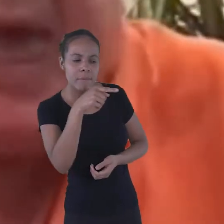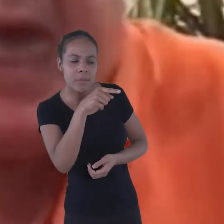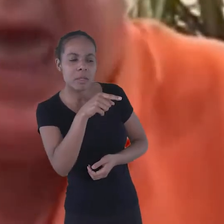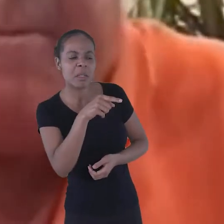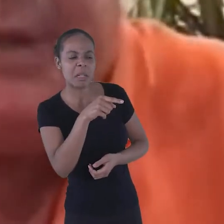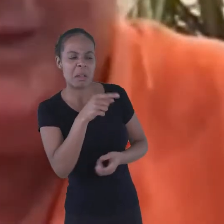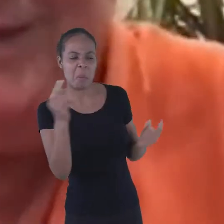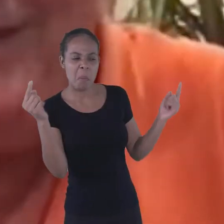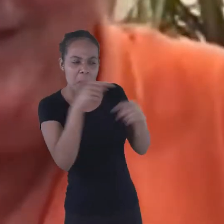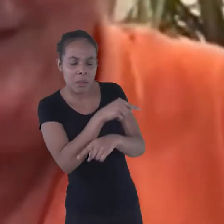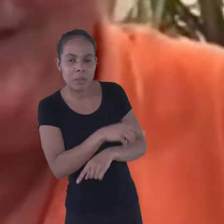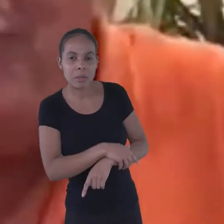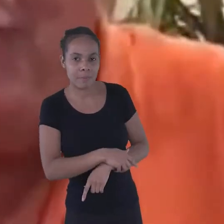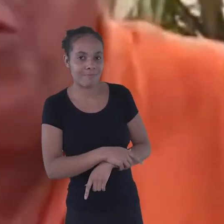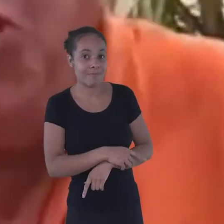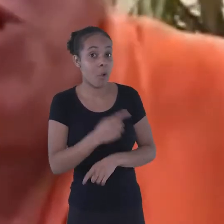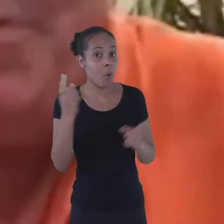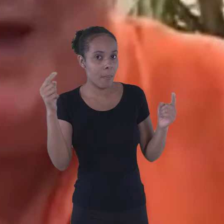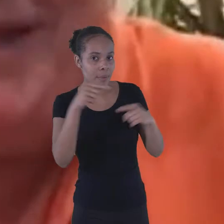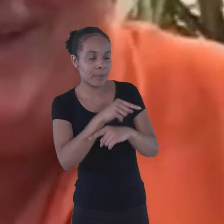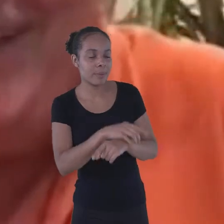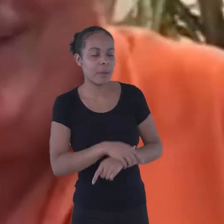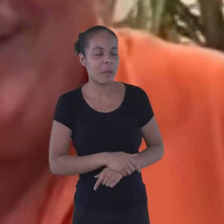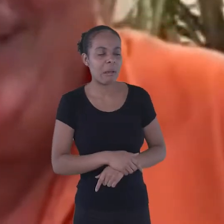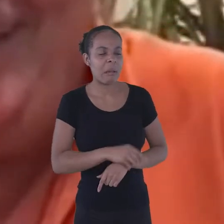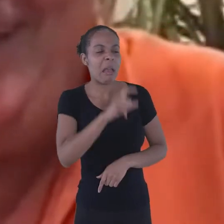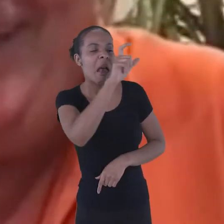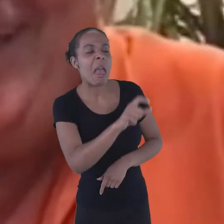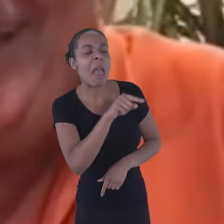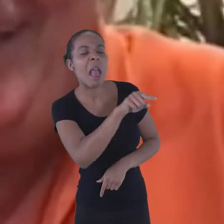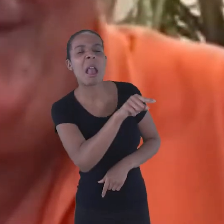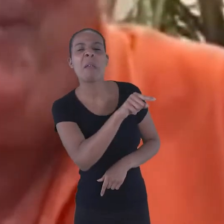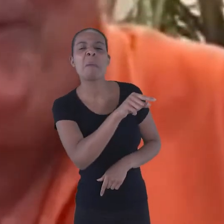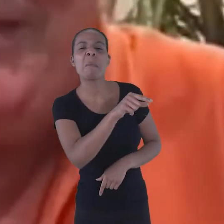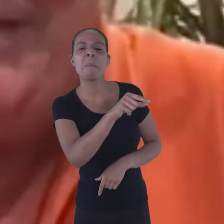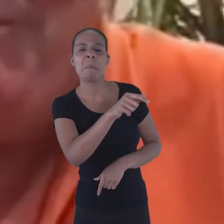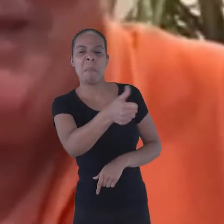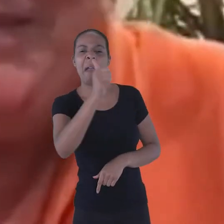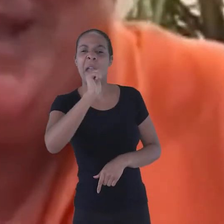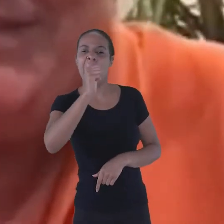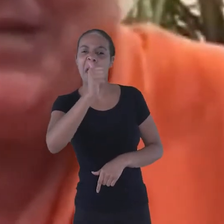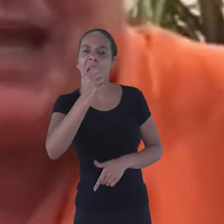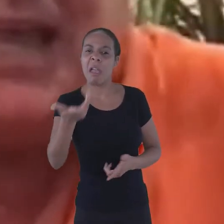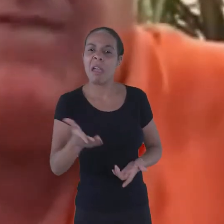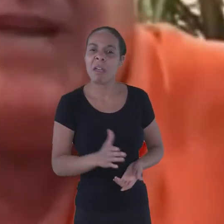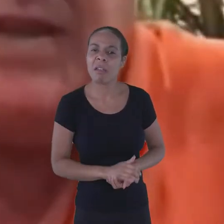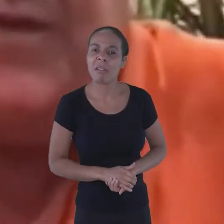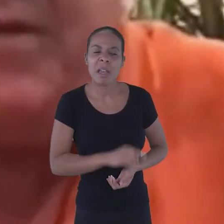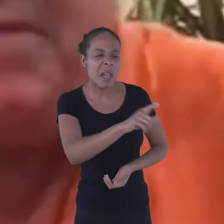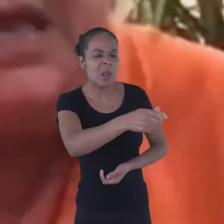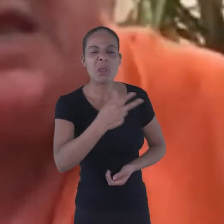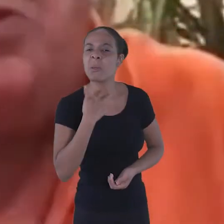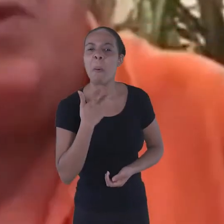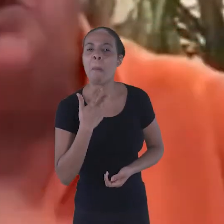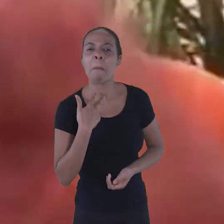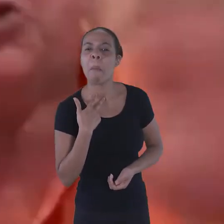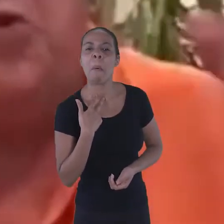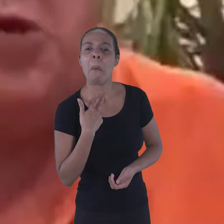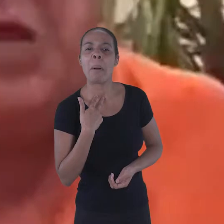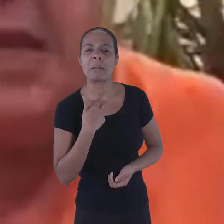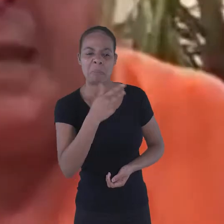ele bebe, ele fuma, ele não pode ser presidente do sindicato, ele vai transformar aquilo